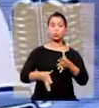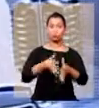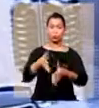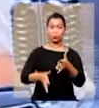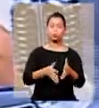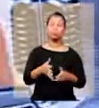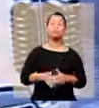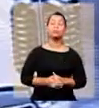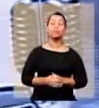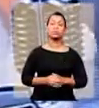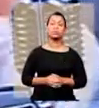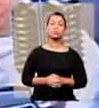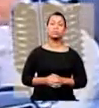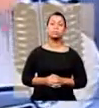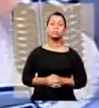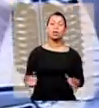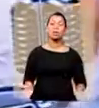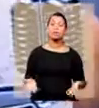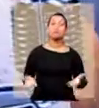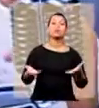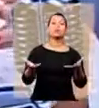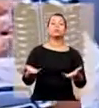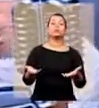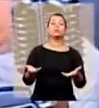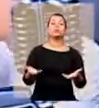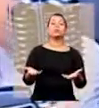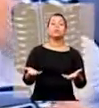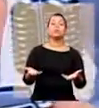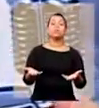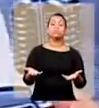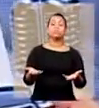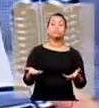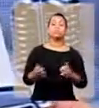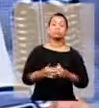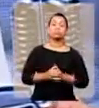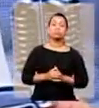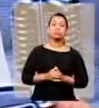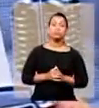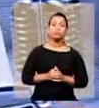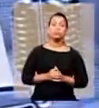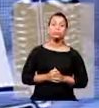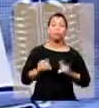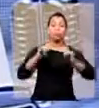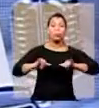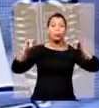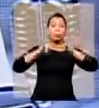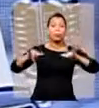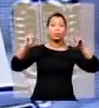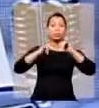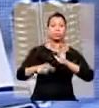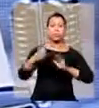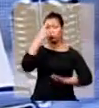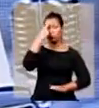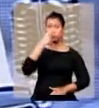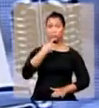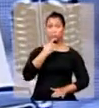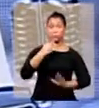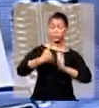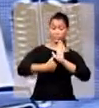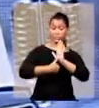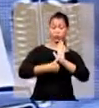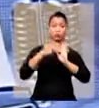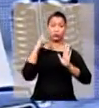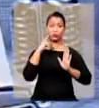a propagação dessa identidade surda. Porque, assim, a